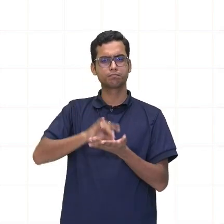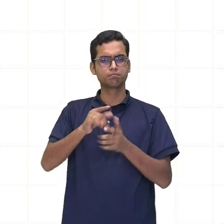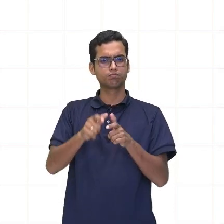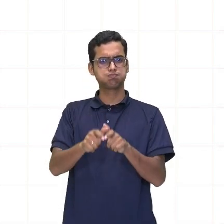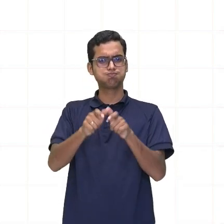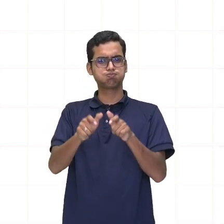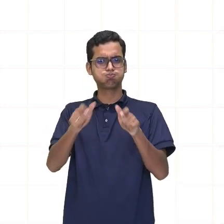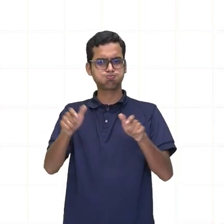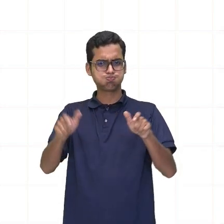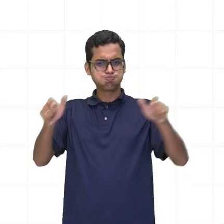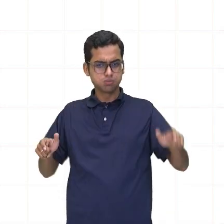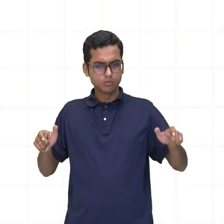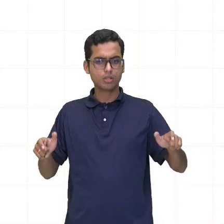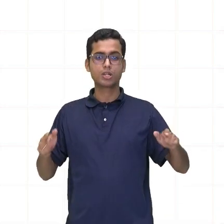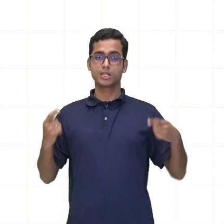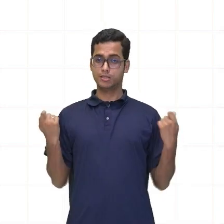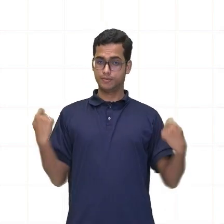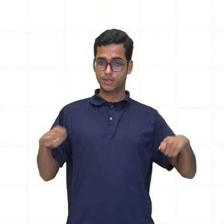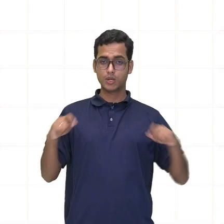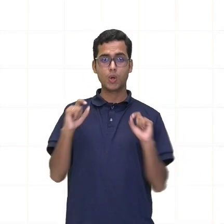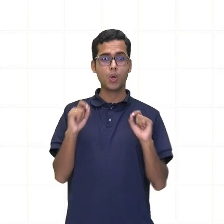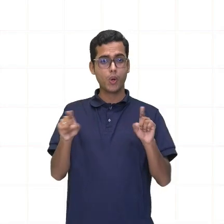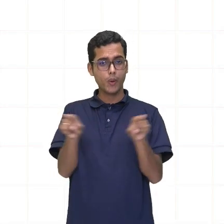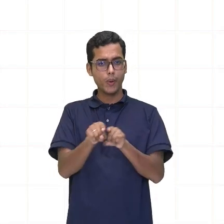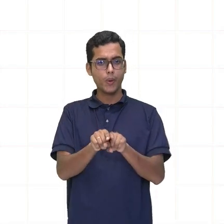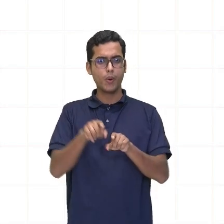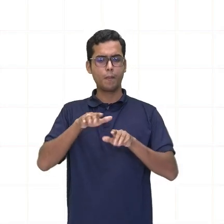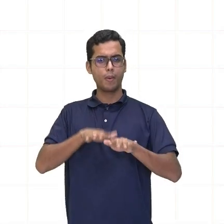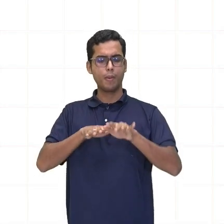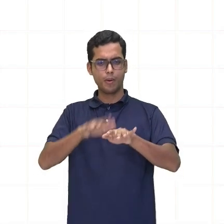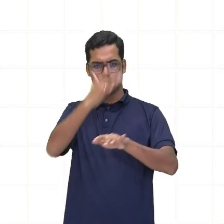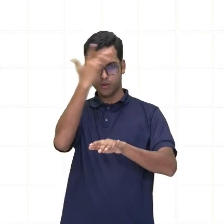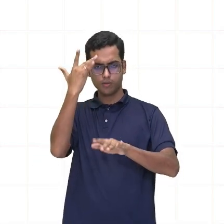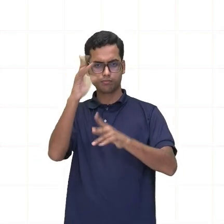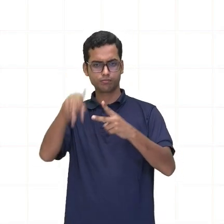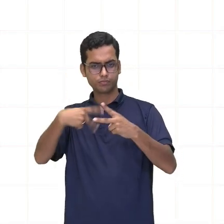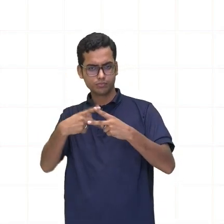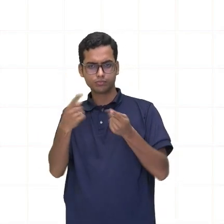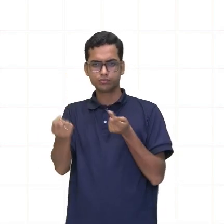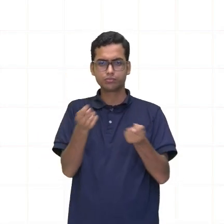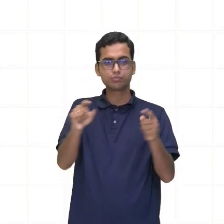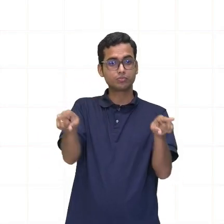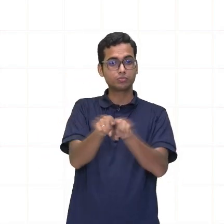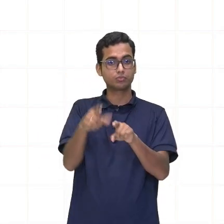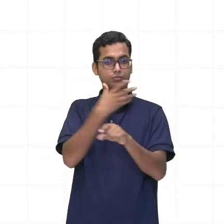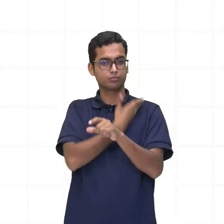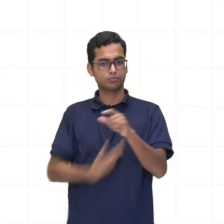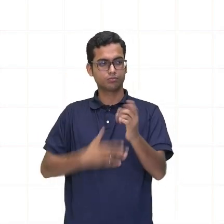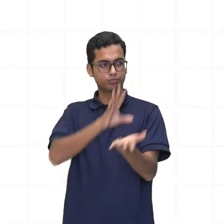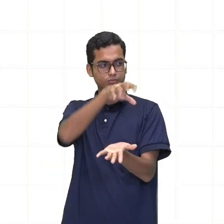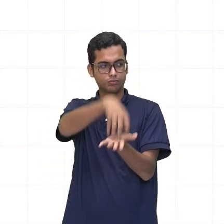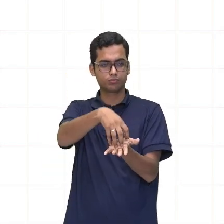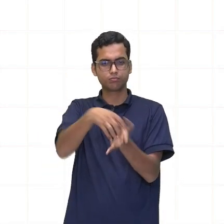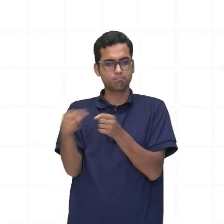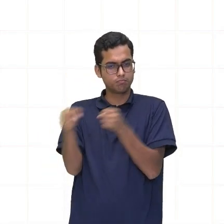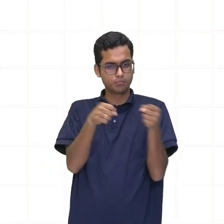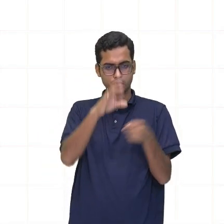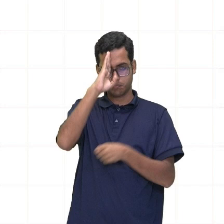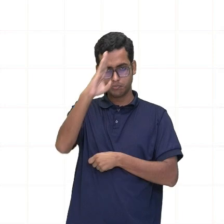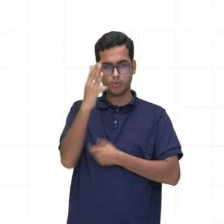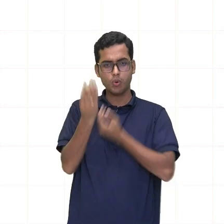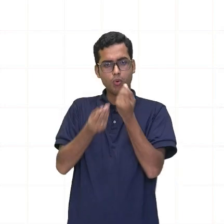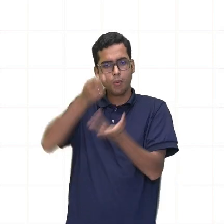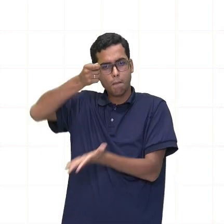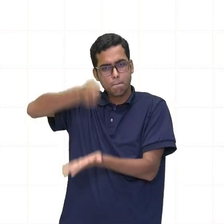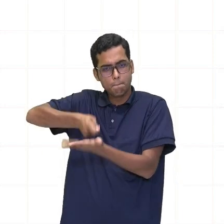que necessitavam de largo contingente de administradores. Os estados centralizados foram,